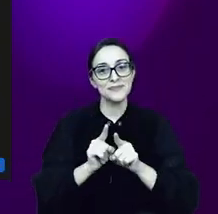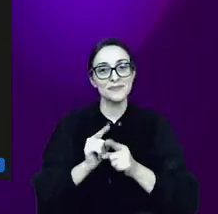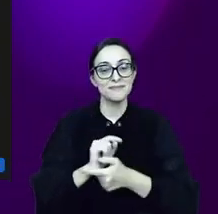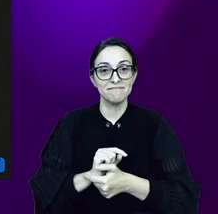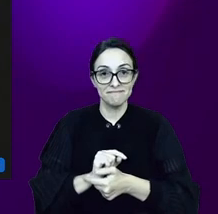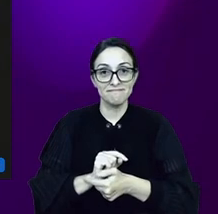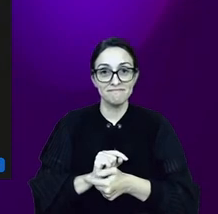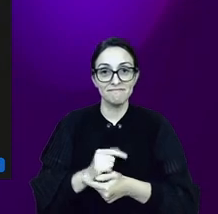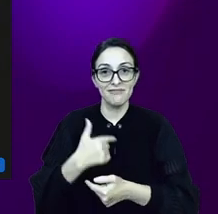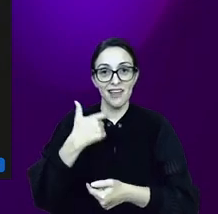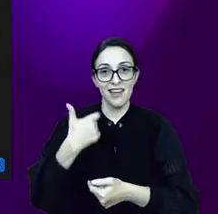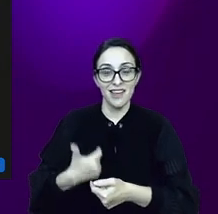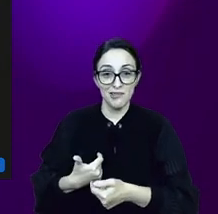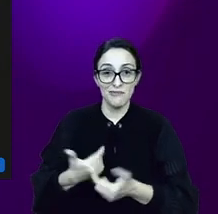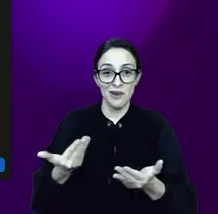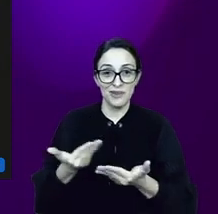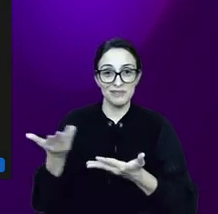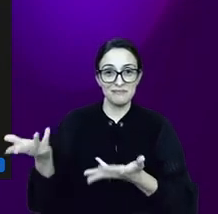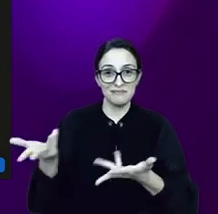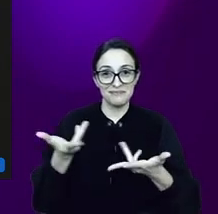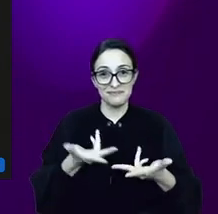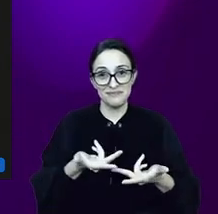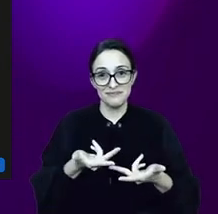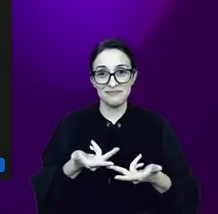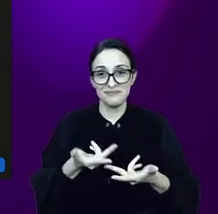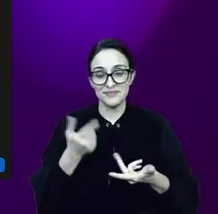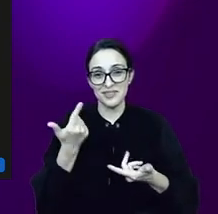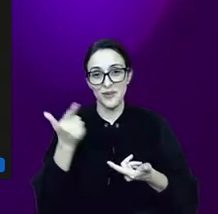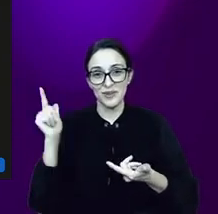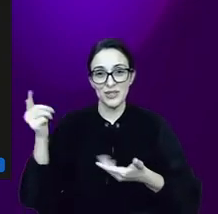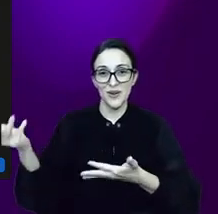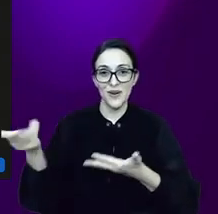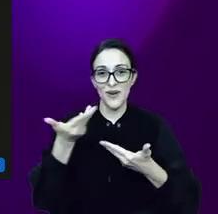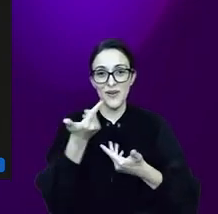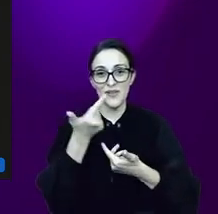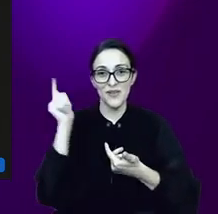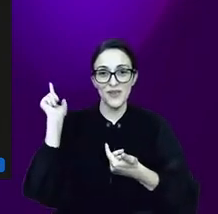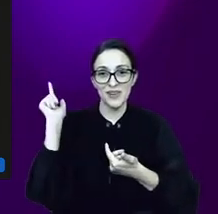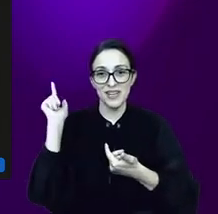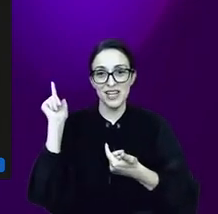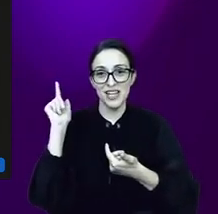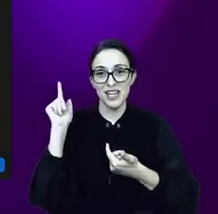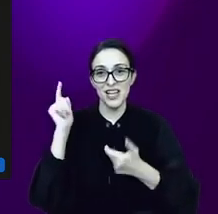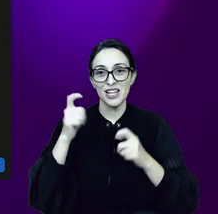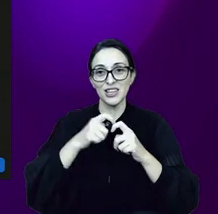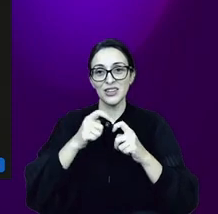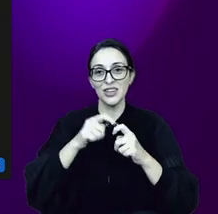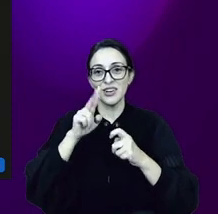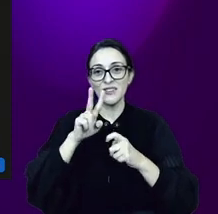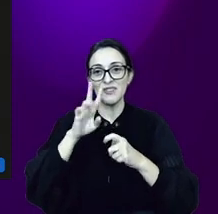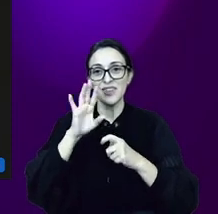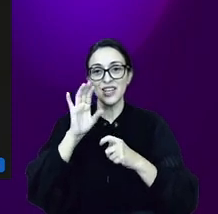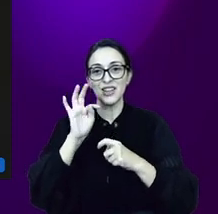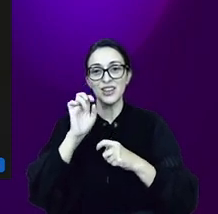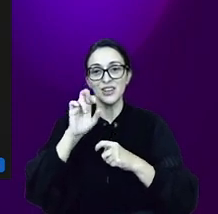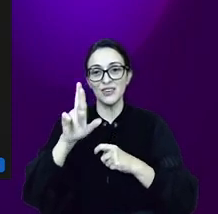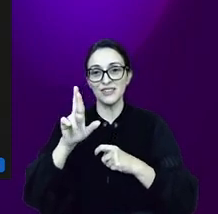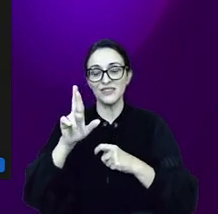E eu já passo, então, para o nosso próximo convidado, o Dr. Vitor